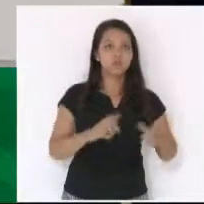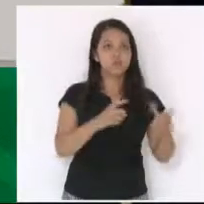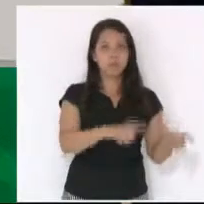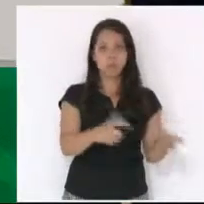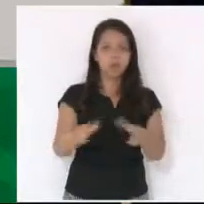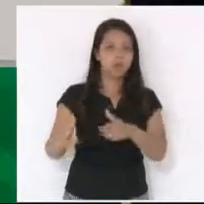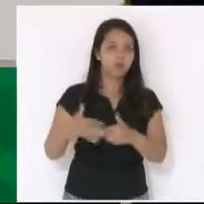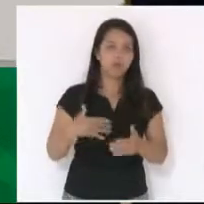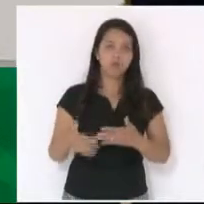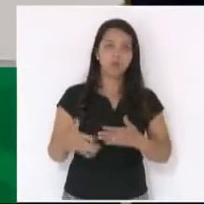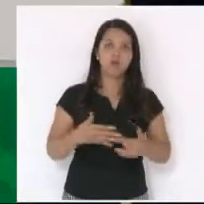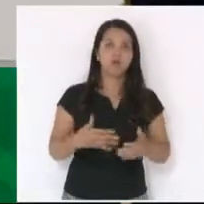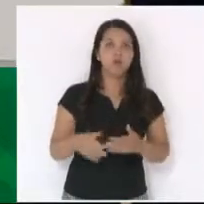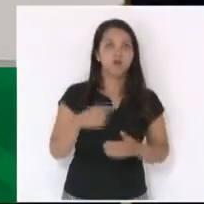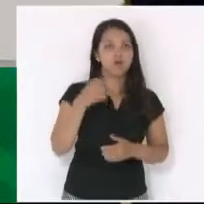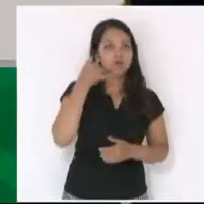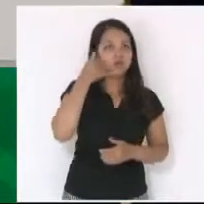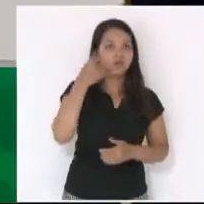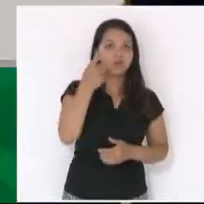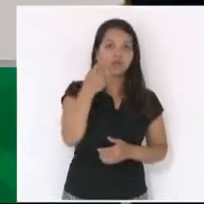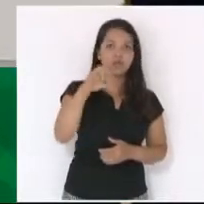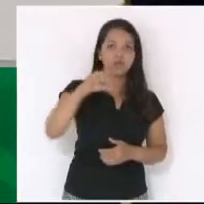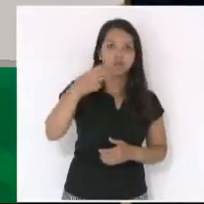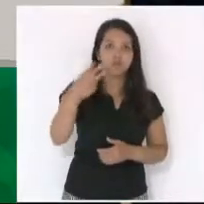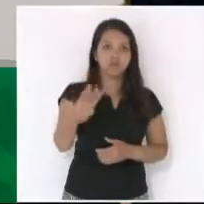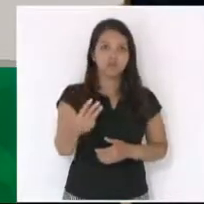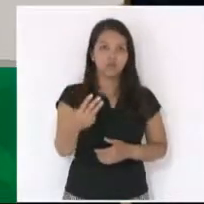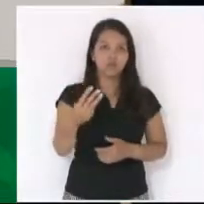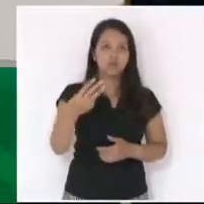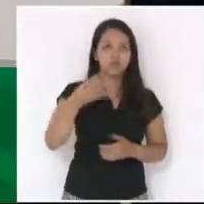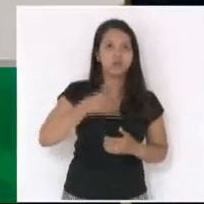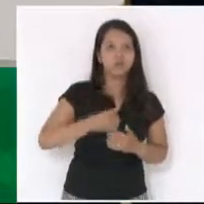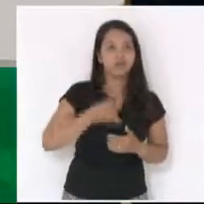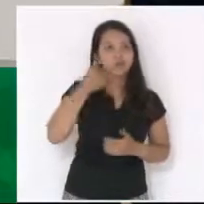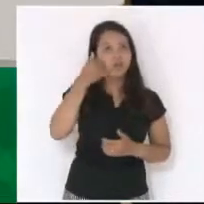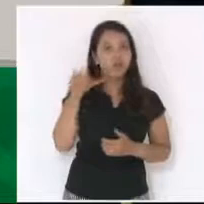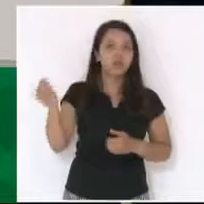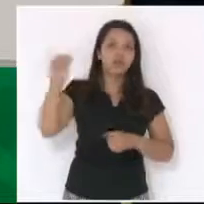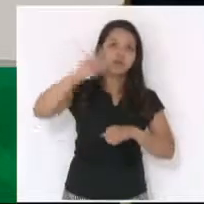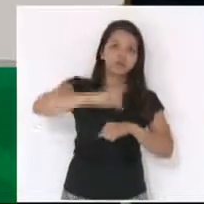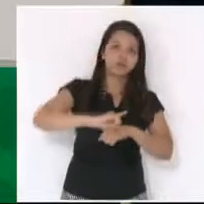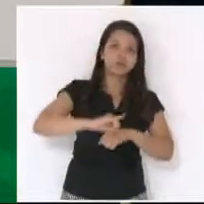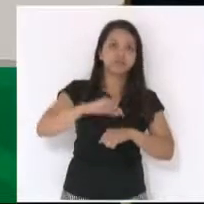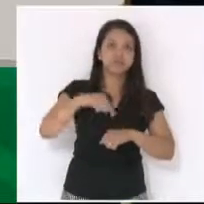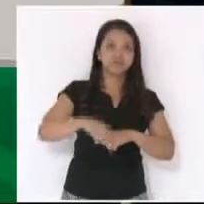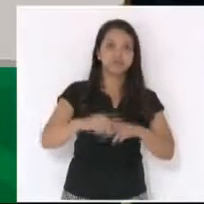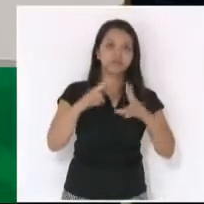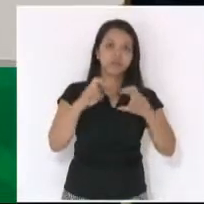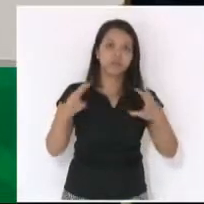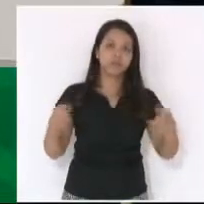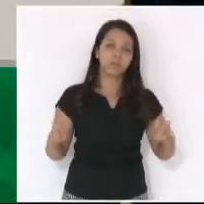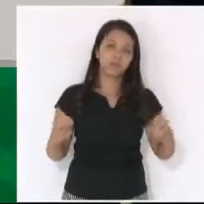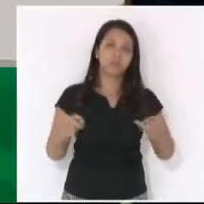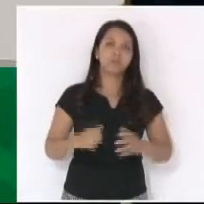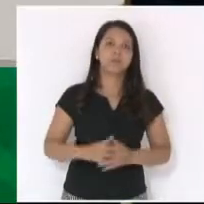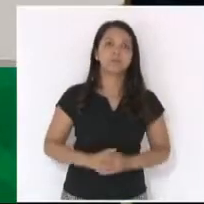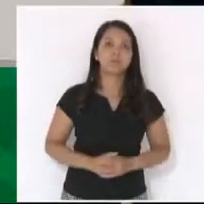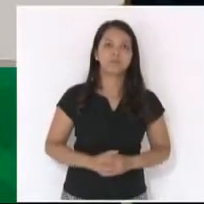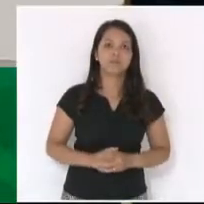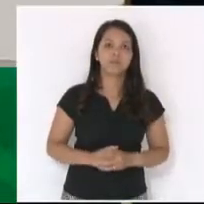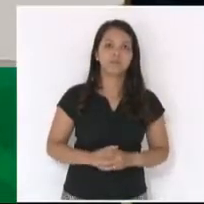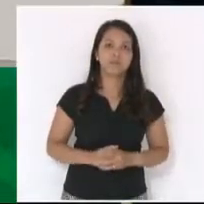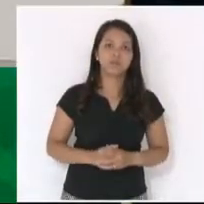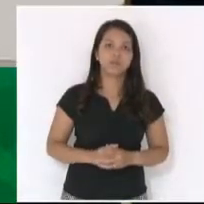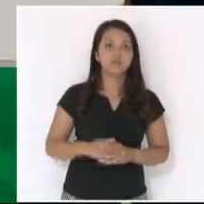aciona o 93 e o 93 cai na central de atendimento mais próximo